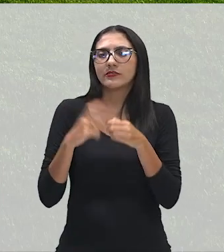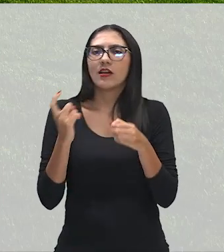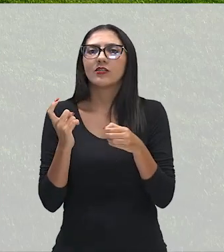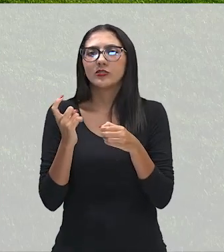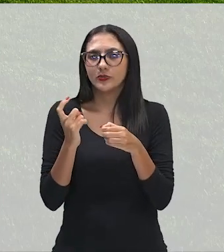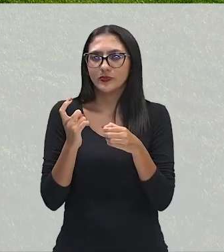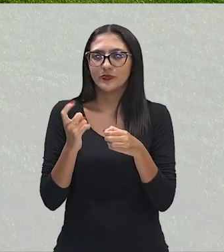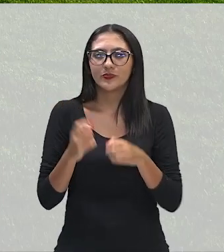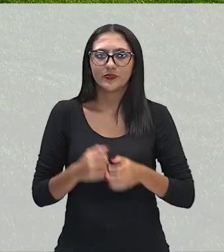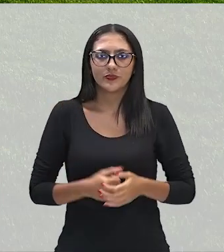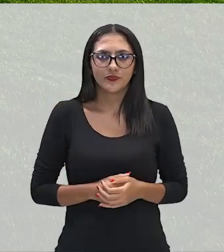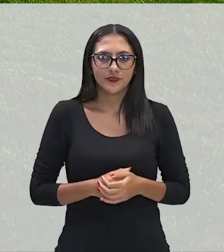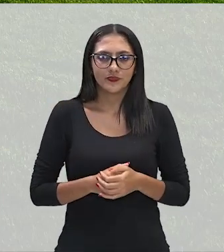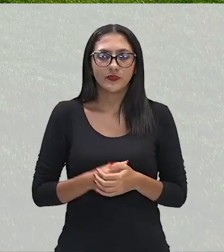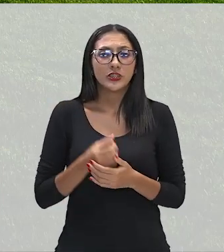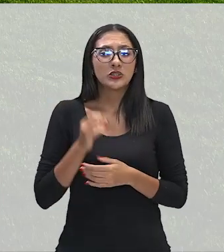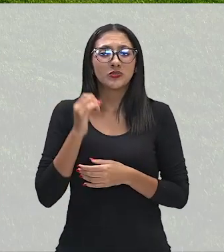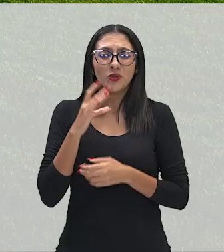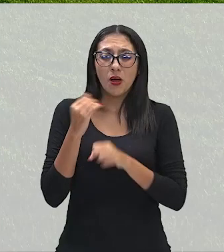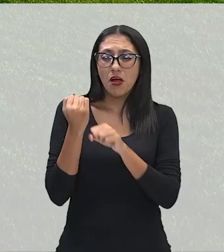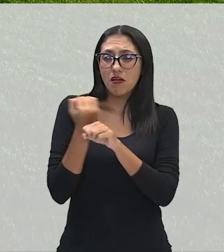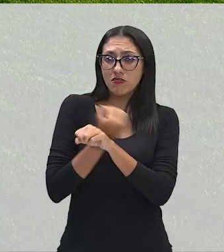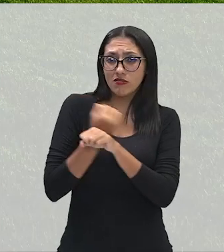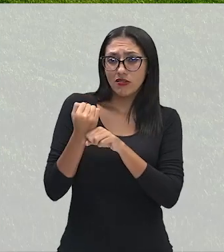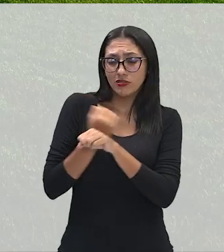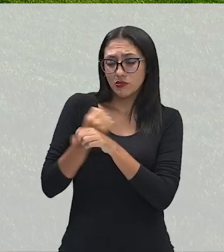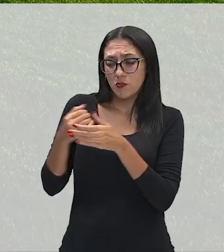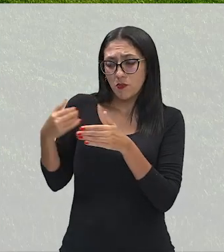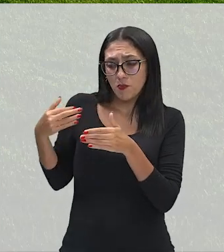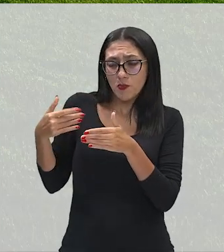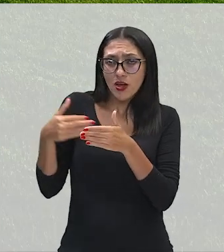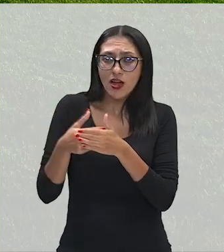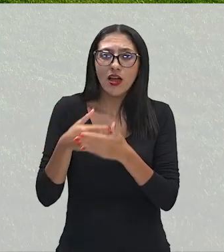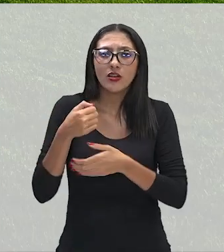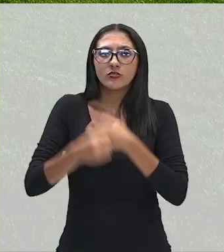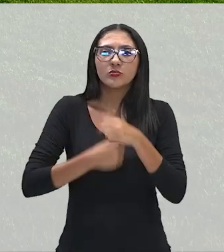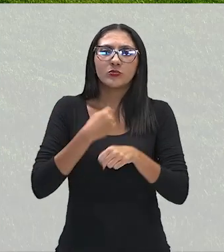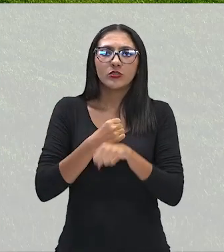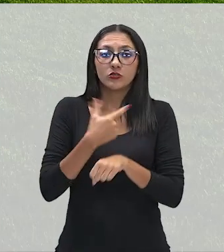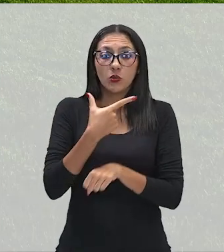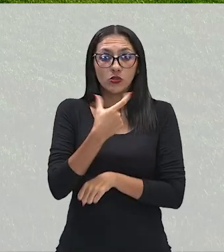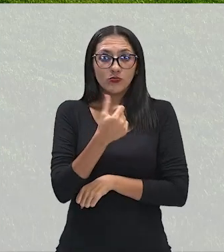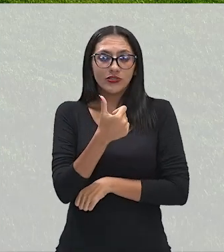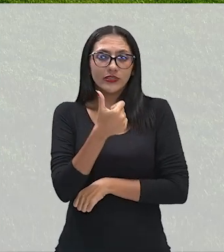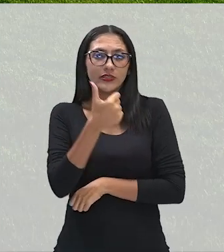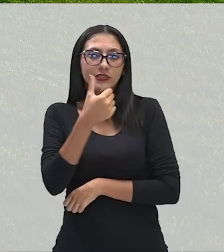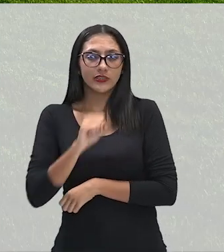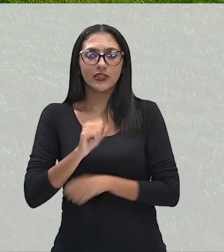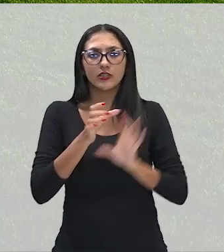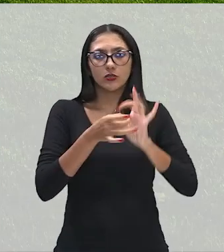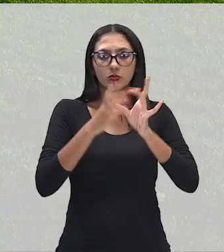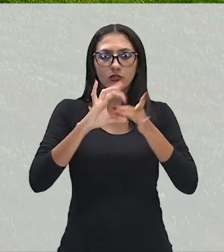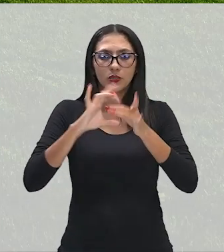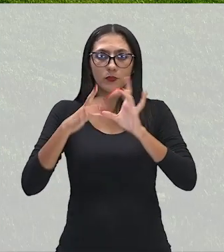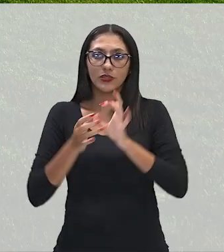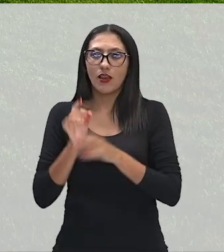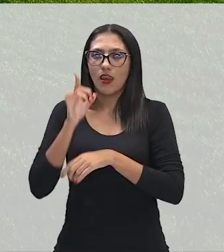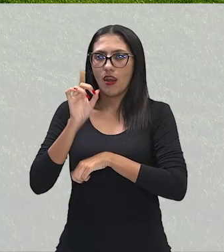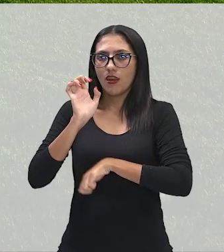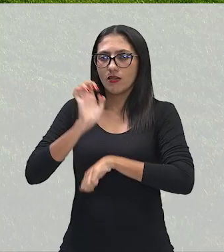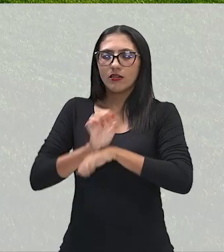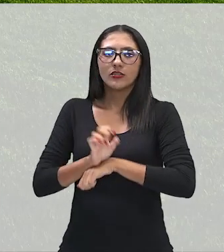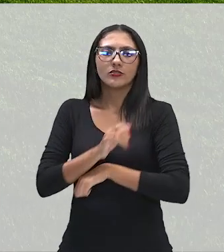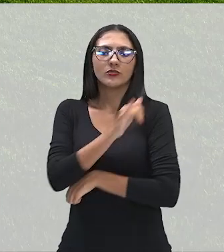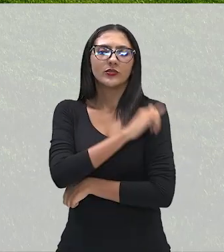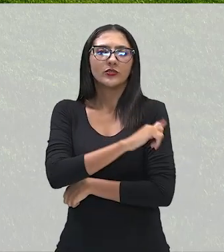certo? E ele só veio retornar lá na edição de 2016, nas Olimpíadas do Rio de Janeiro. E a partir de então